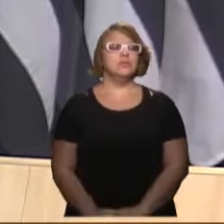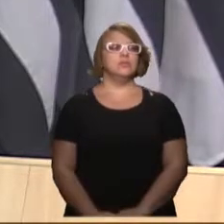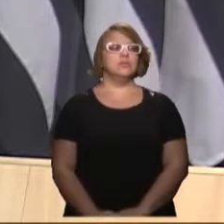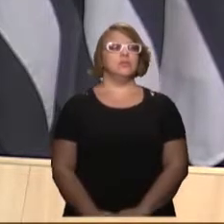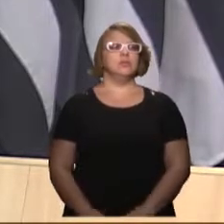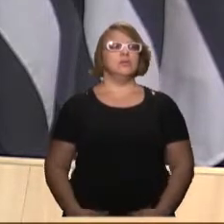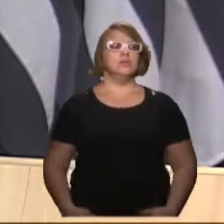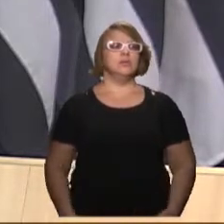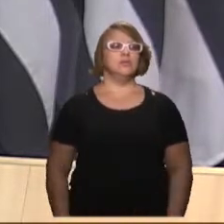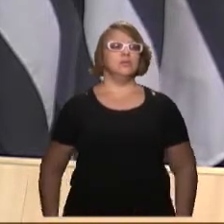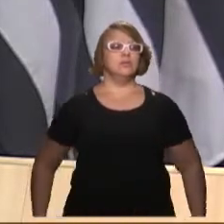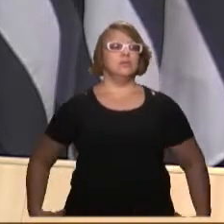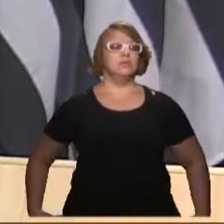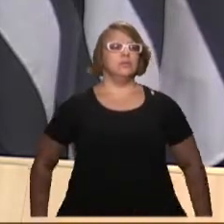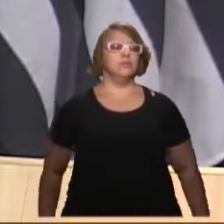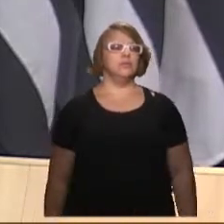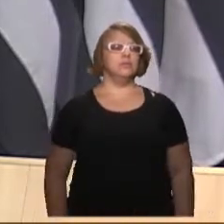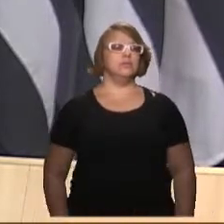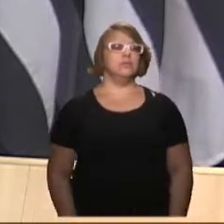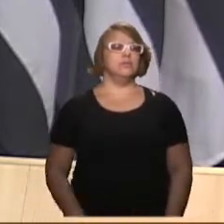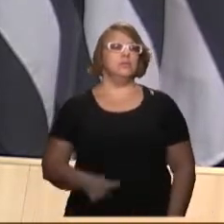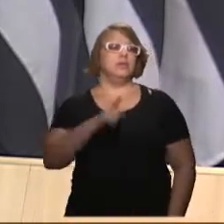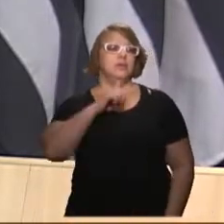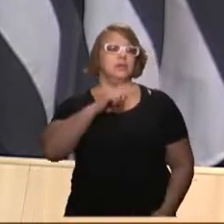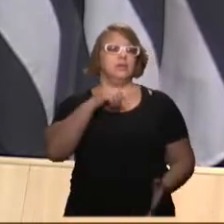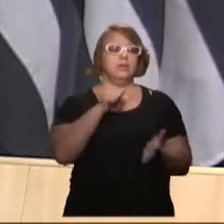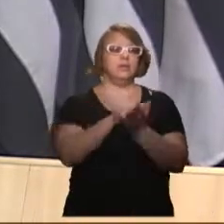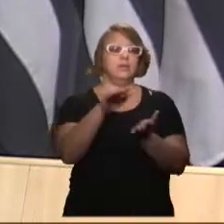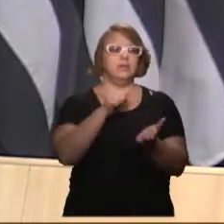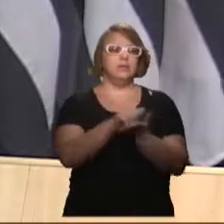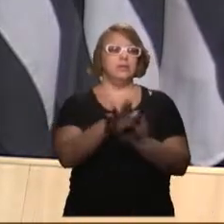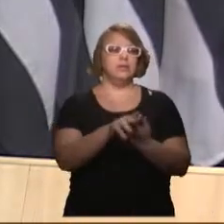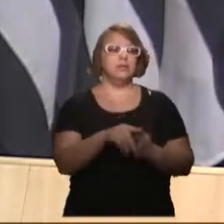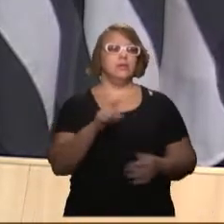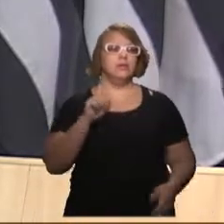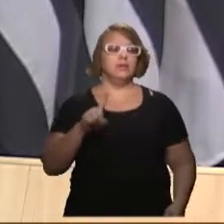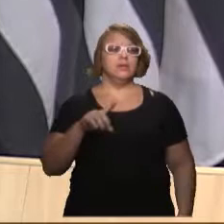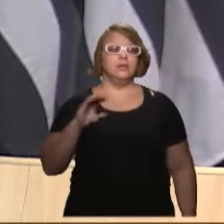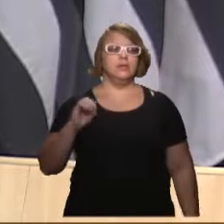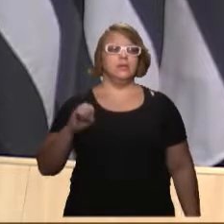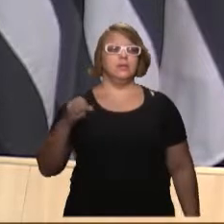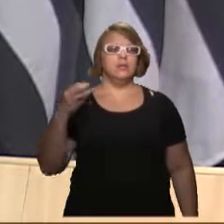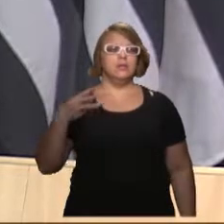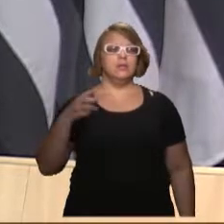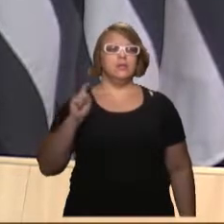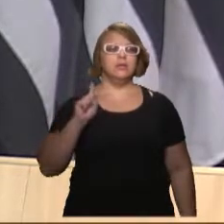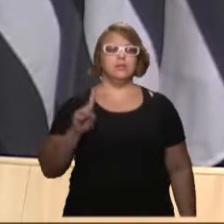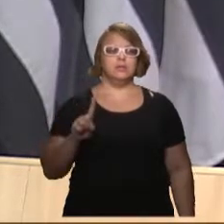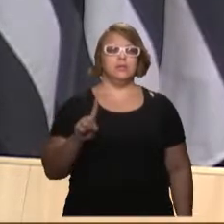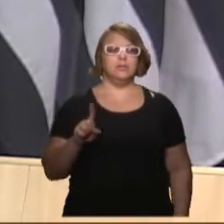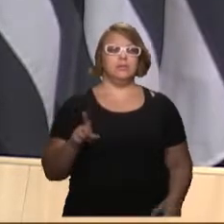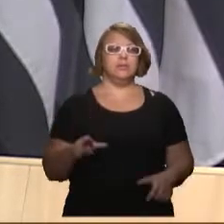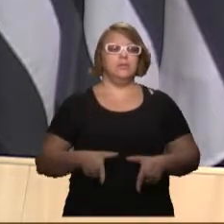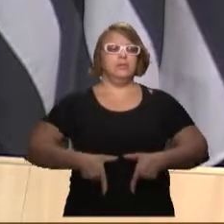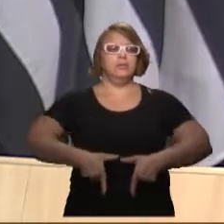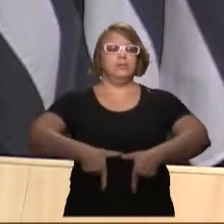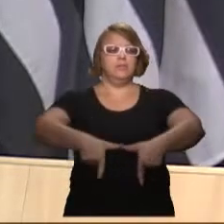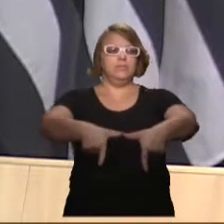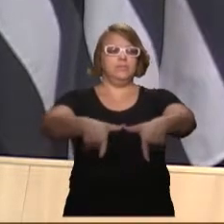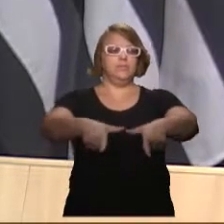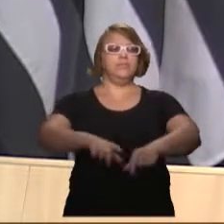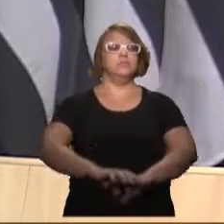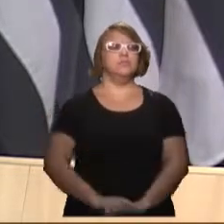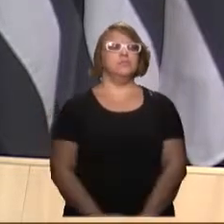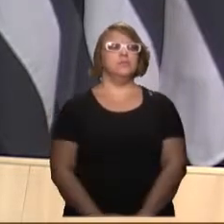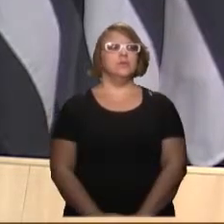prévias acontecendo na Prefeitura de 1.031 funcionários, fora aqueles que foram demitidos, para dar isenção da taxa de